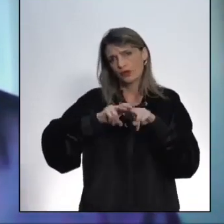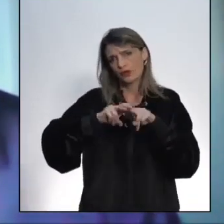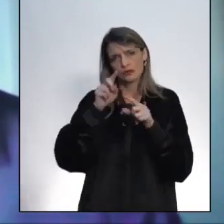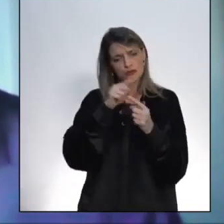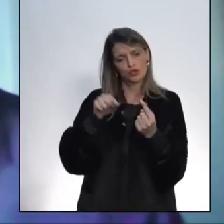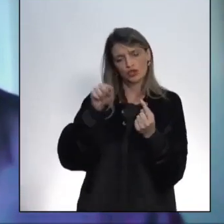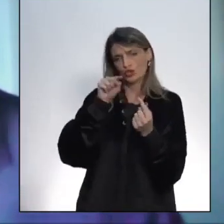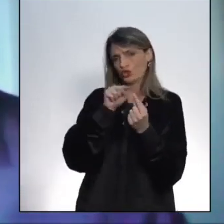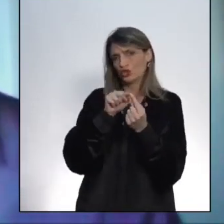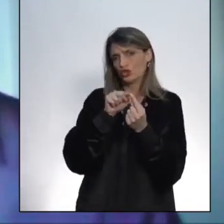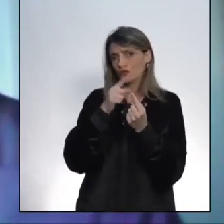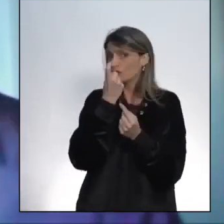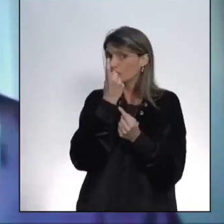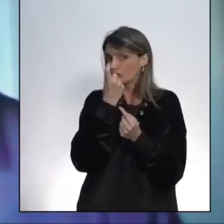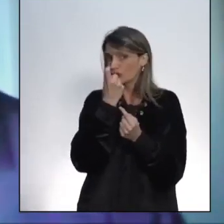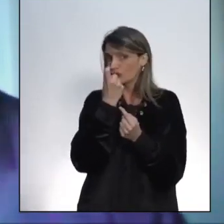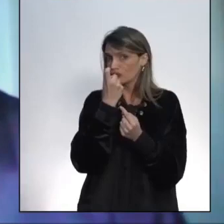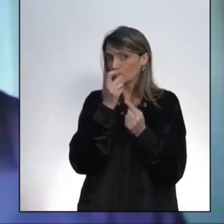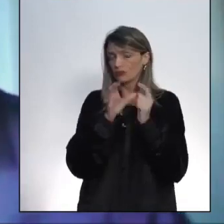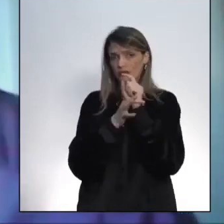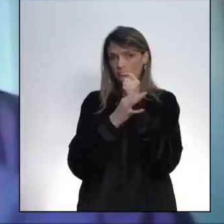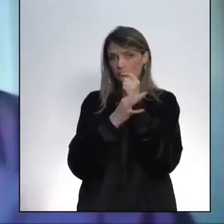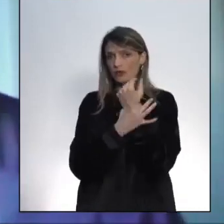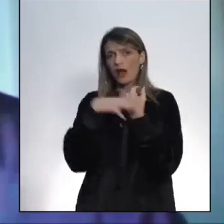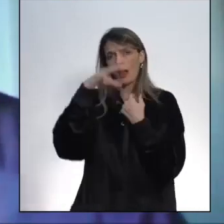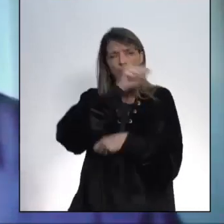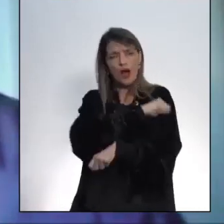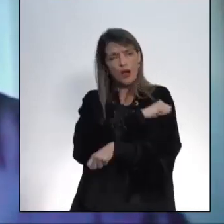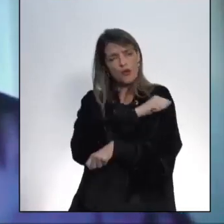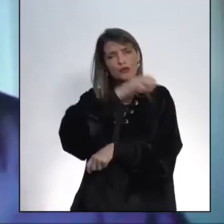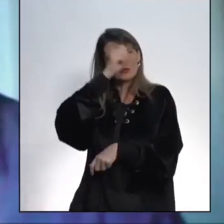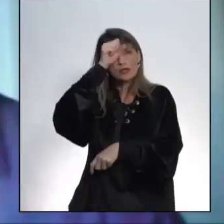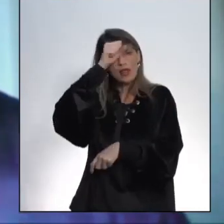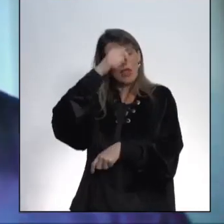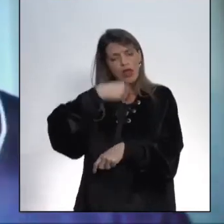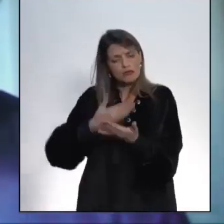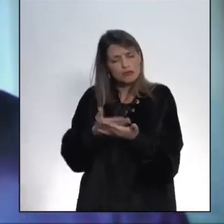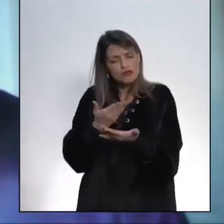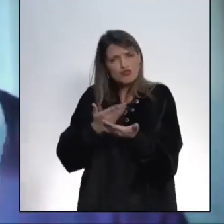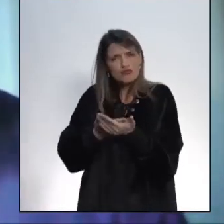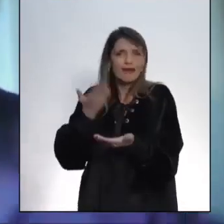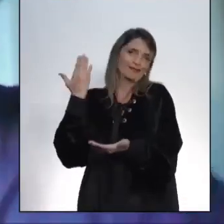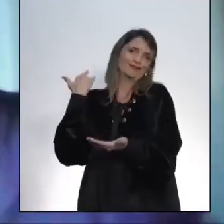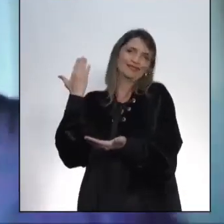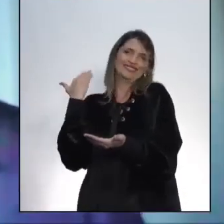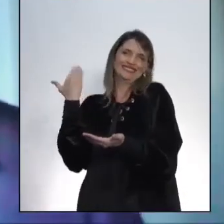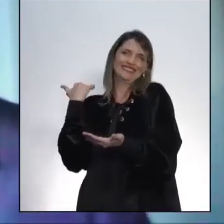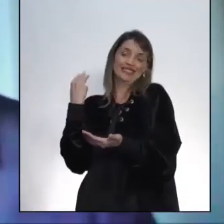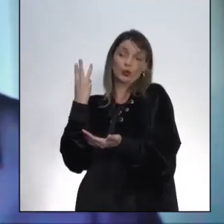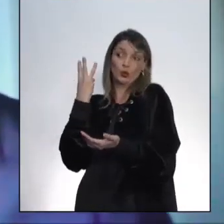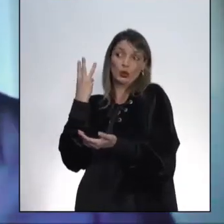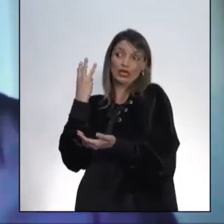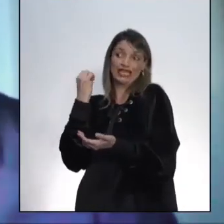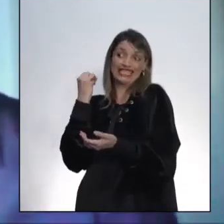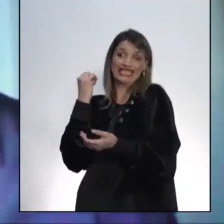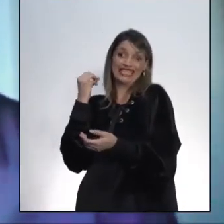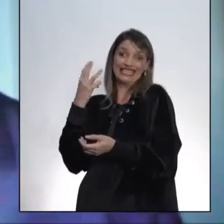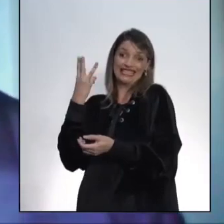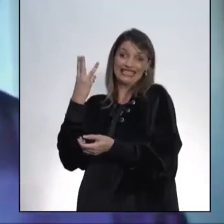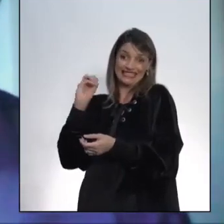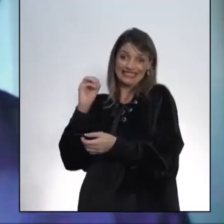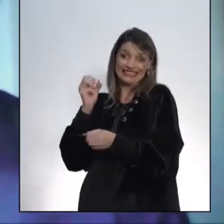comum, que é garantir a aprendizagem do aluno. Foi para isso que eu estudei, foi esse o compromisso que eu assumi há 30 anos,